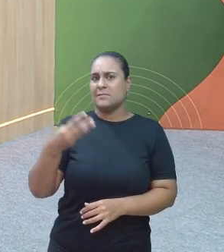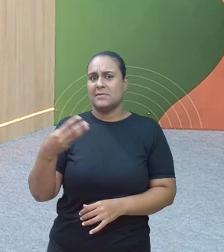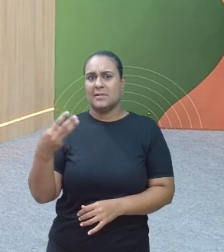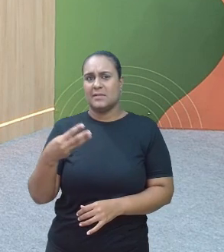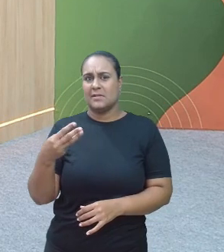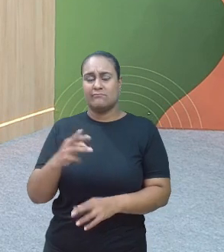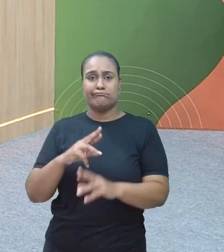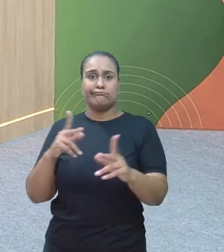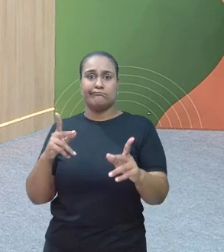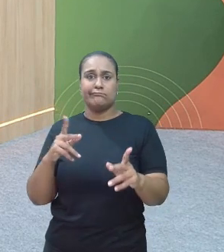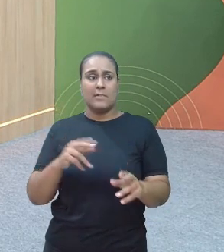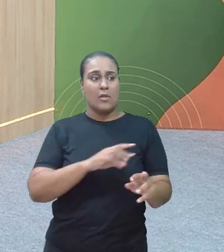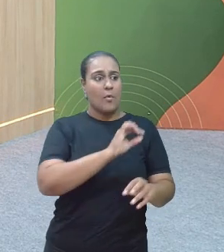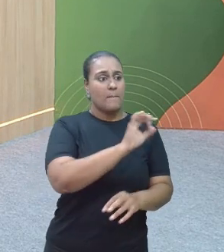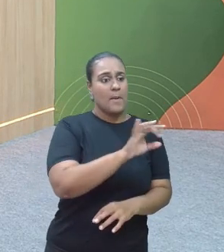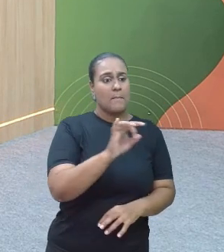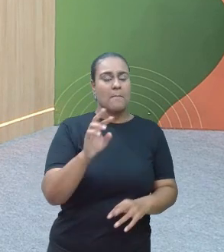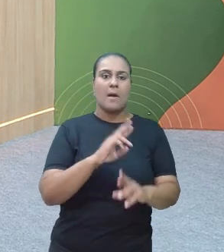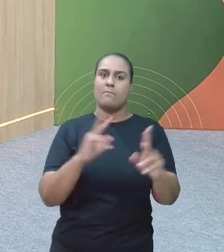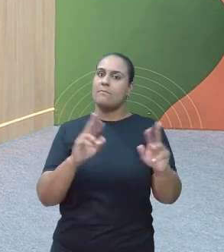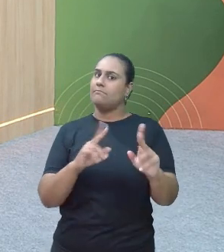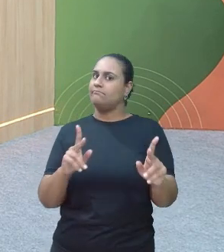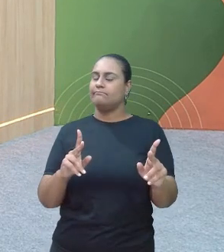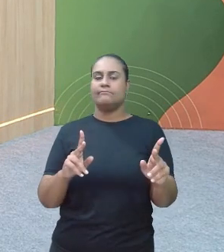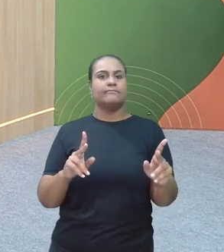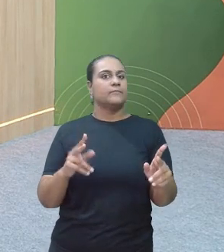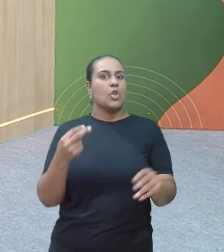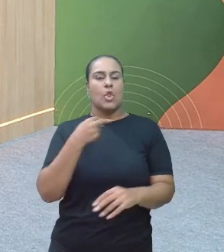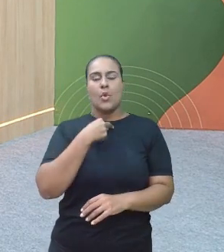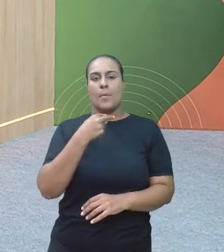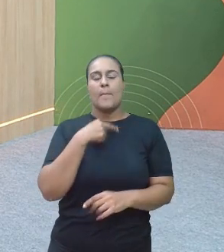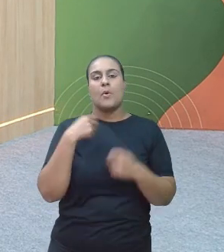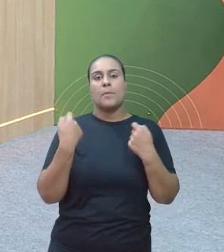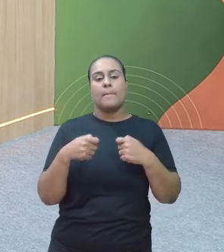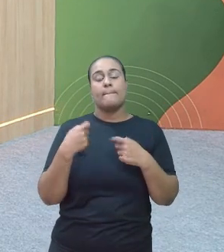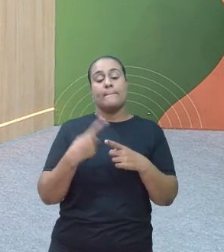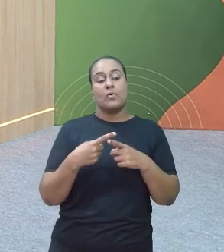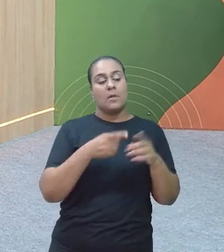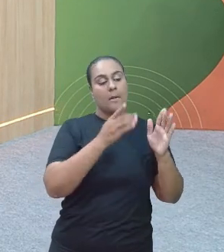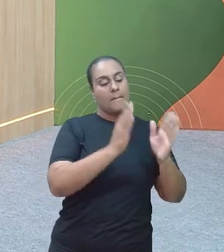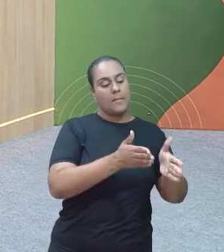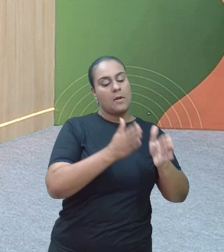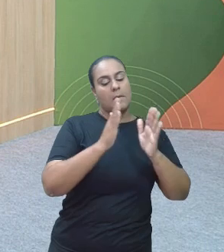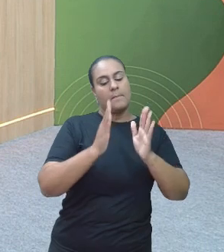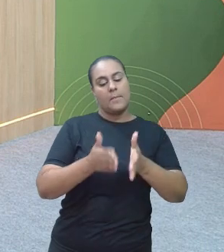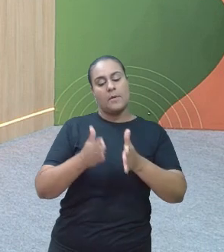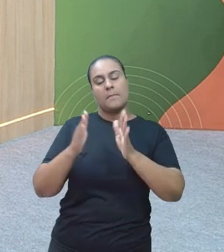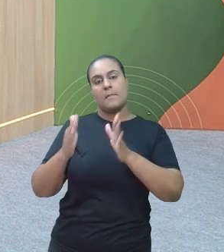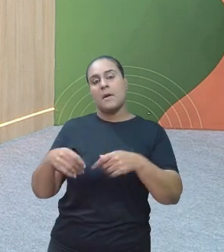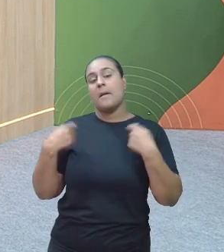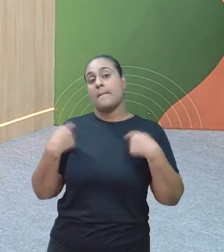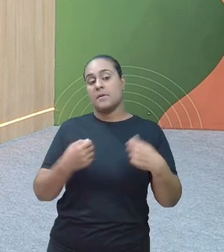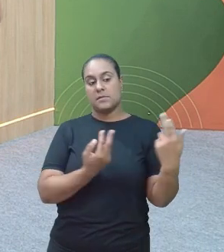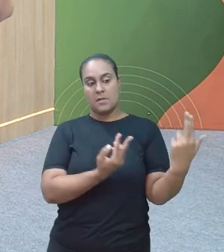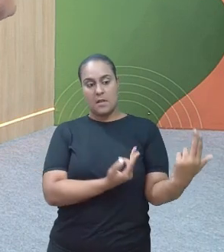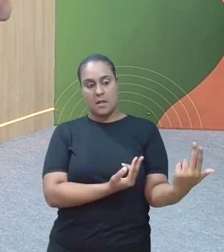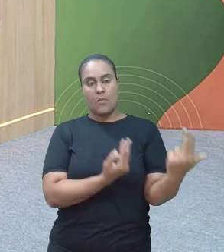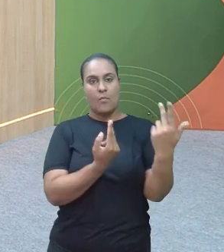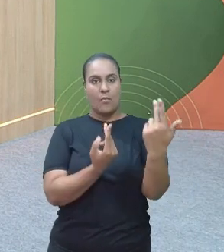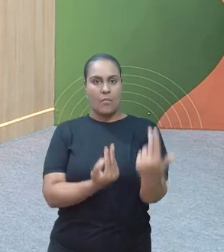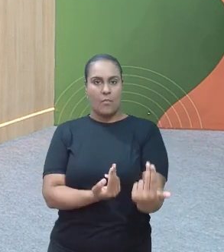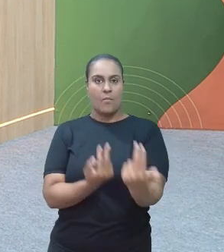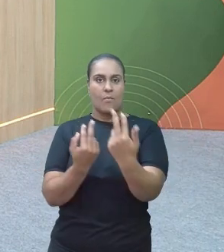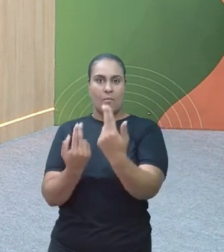terceira uma outra. Então isso não pode ser feito porque a ordem em que você vai estabelecer aí, ela precisa ter a